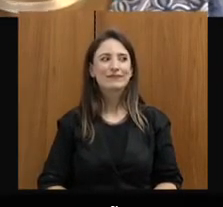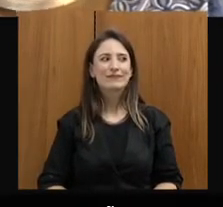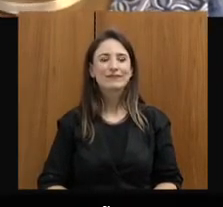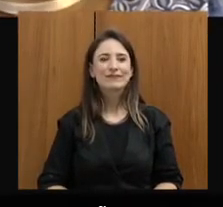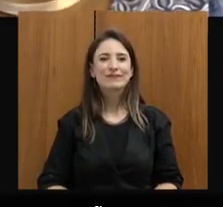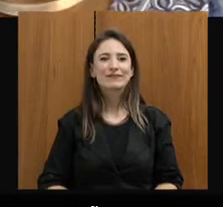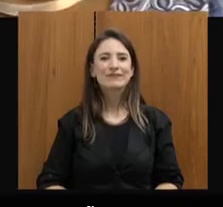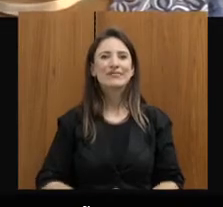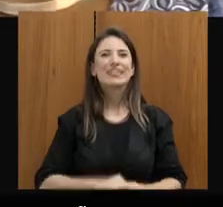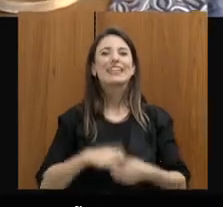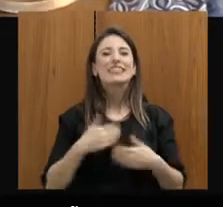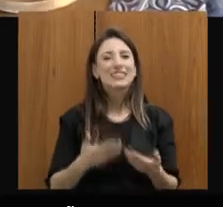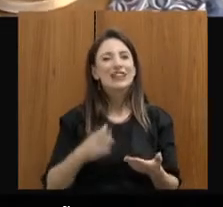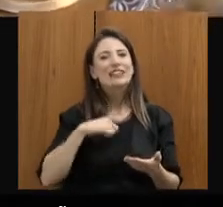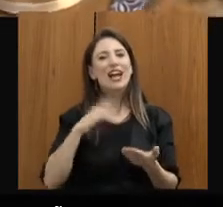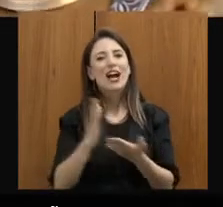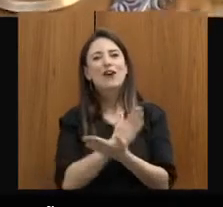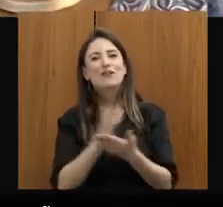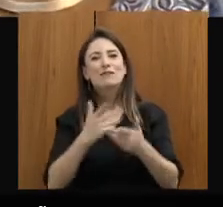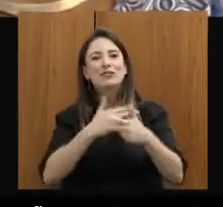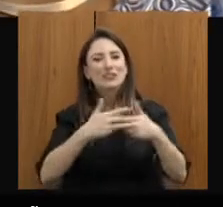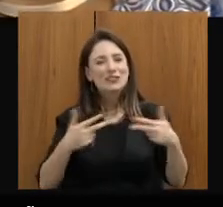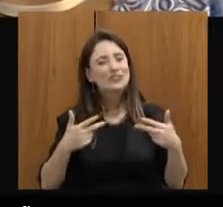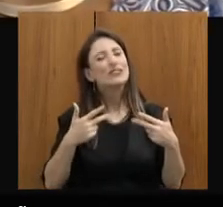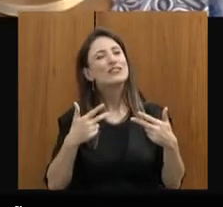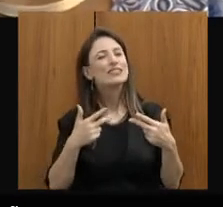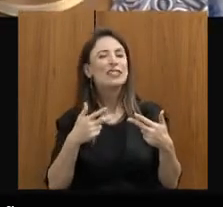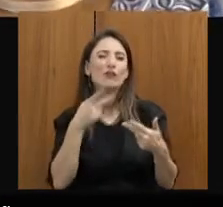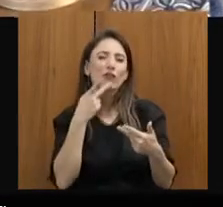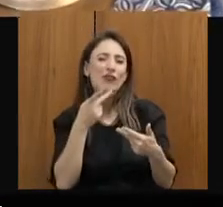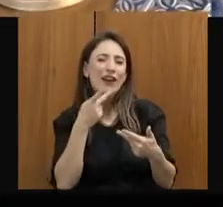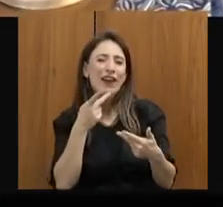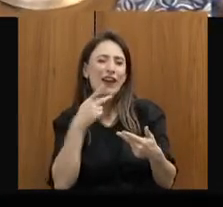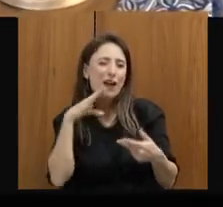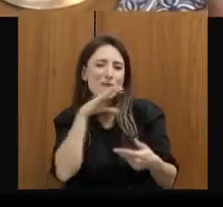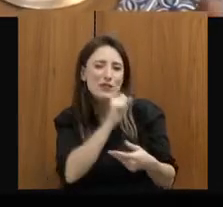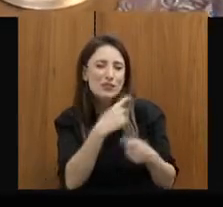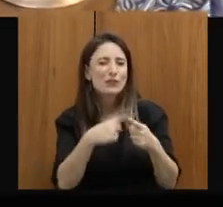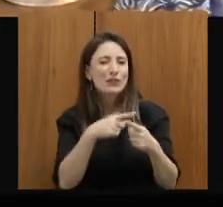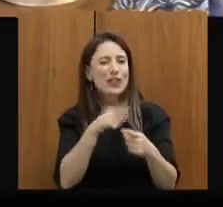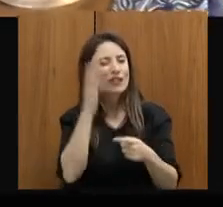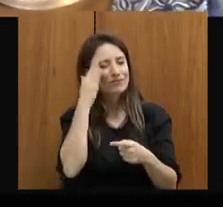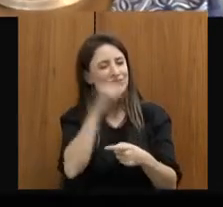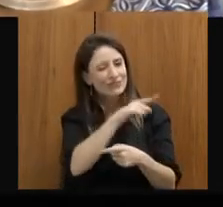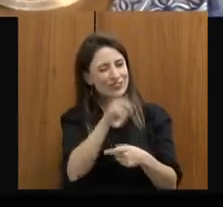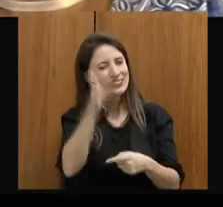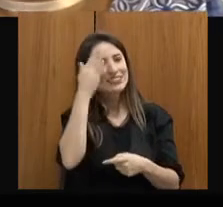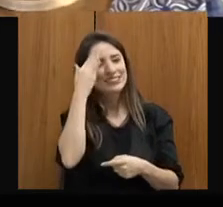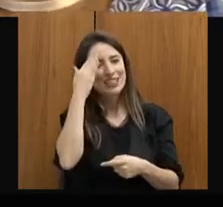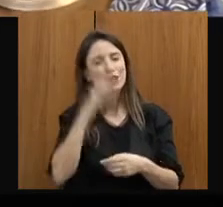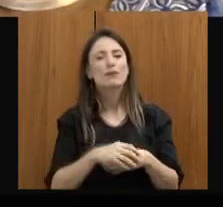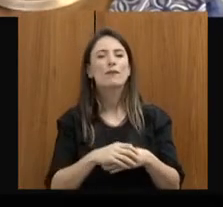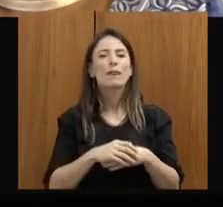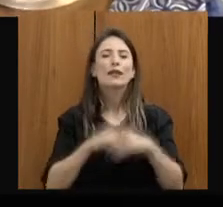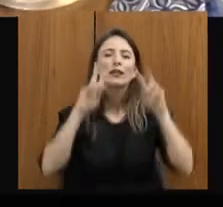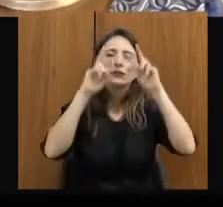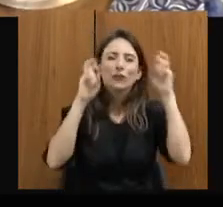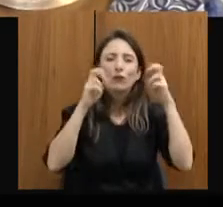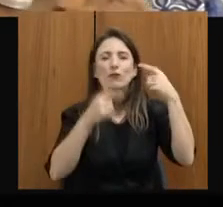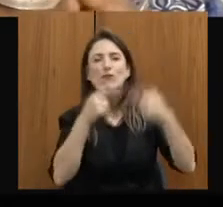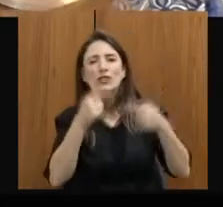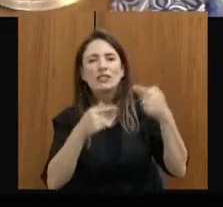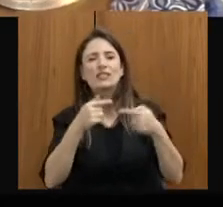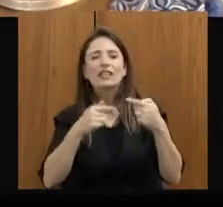coloquei aqui onde a gente seja do conhecimento de todos então eu vou passar muito rapidamente né Essa política de desenvolvimento sustentável para